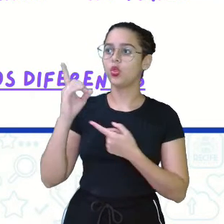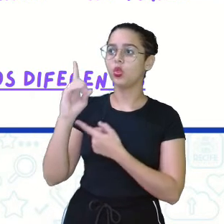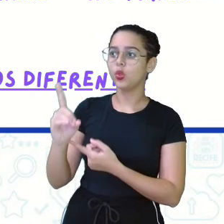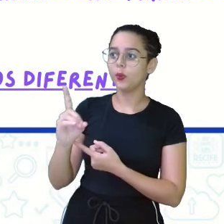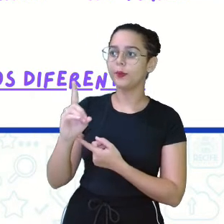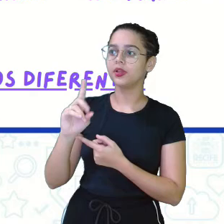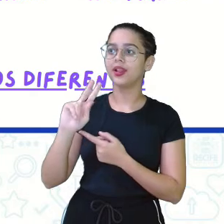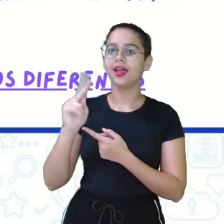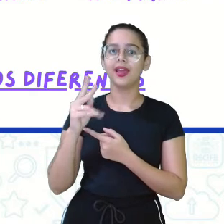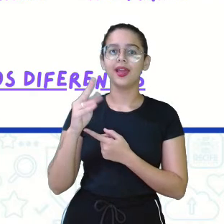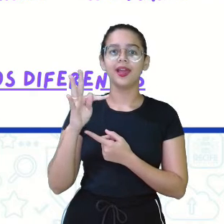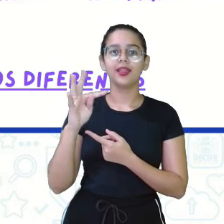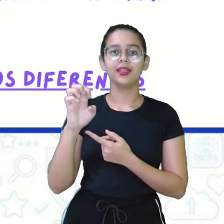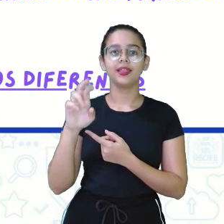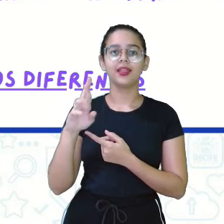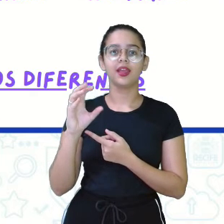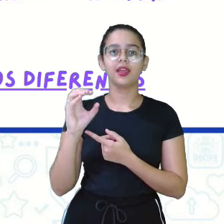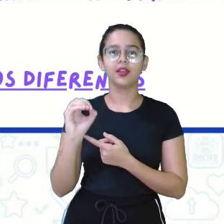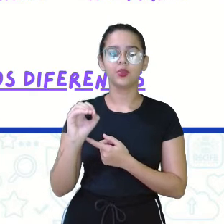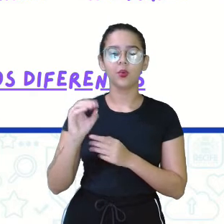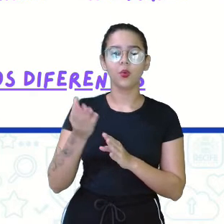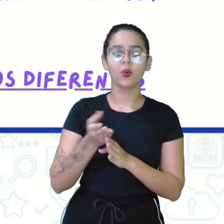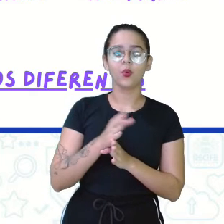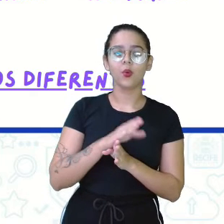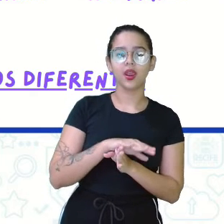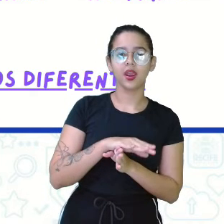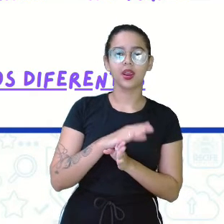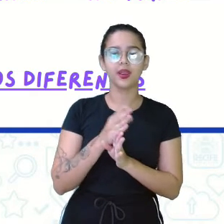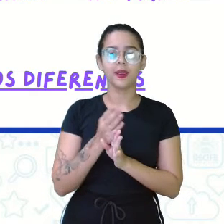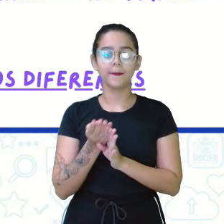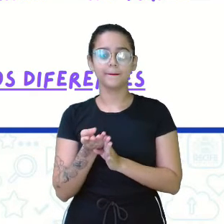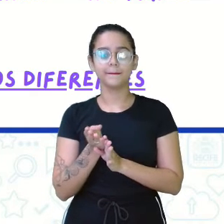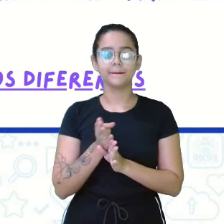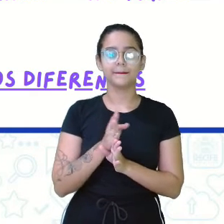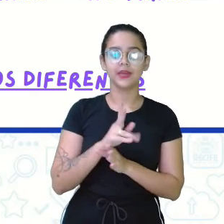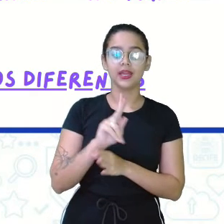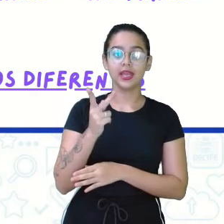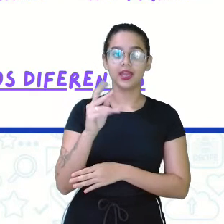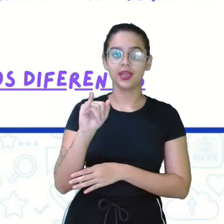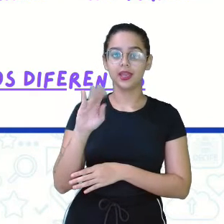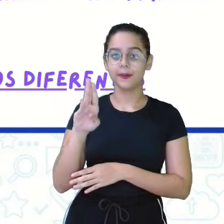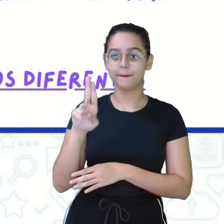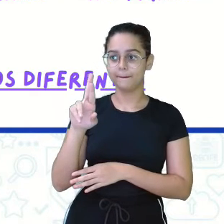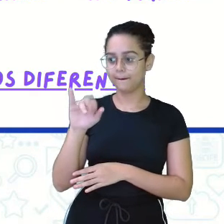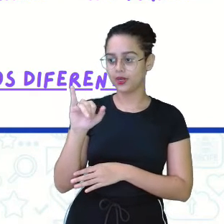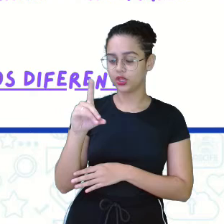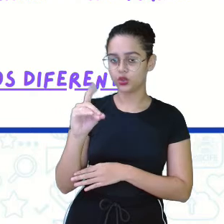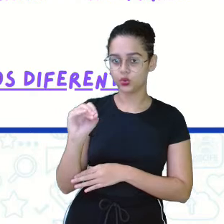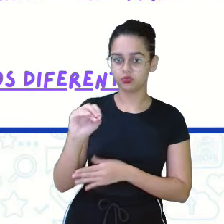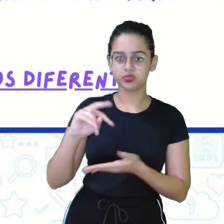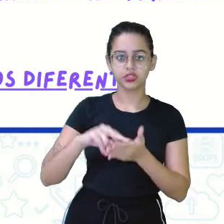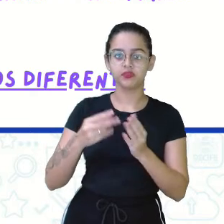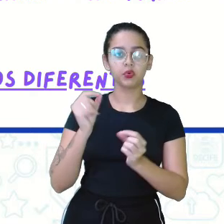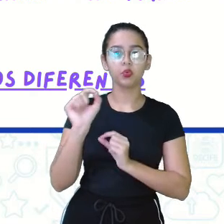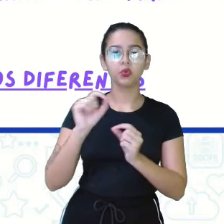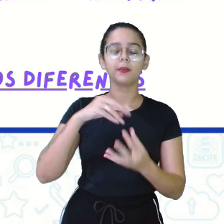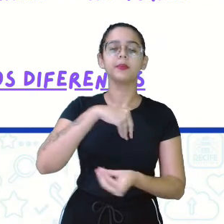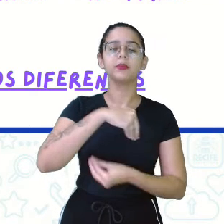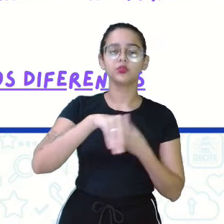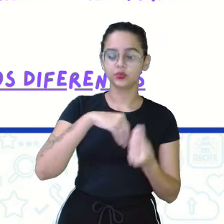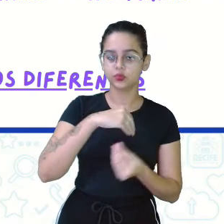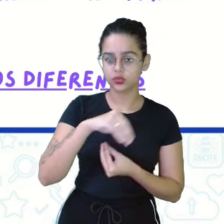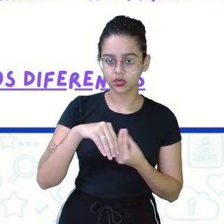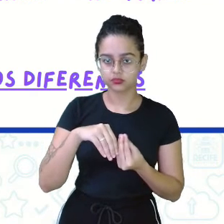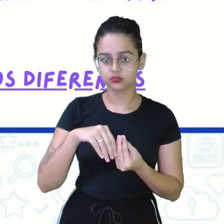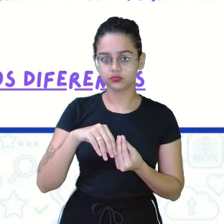Dominante heterozigoto híbrido. Olha só, o híbrido, gente, já está dizendo aí que ele é misturadinho.